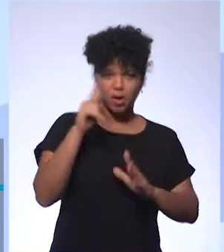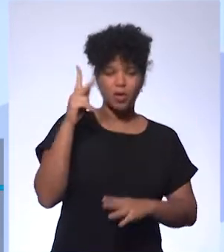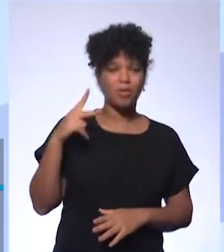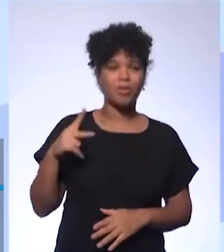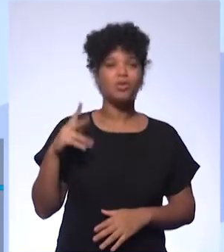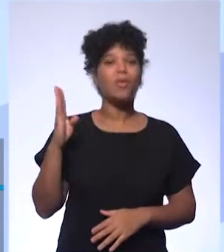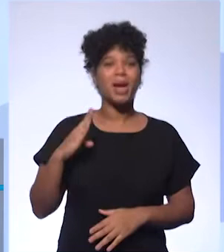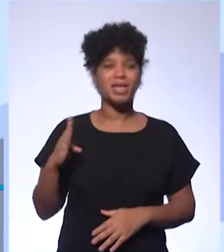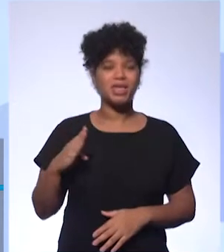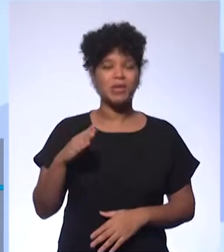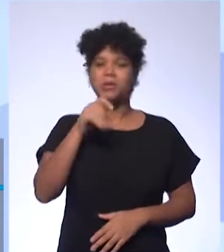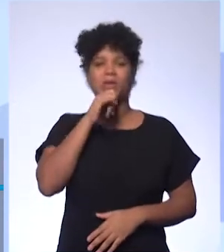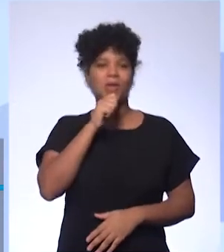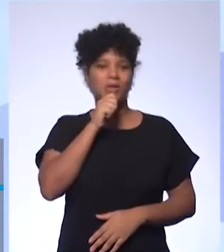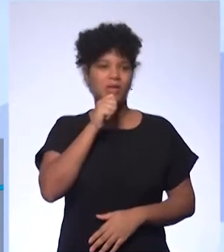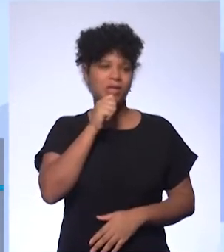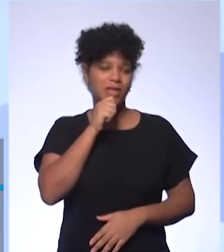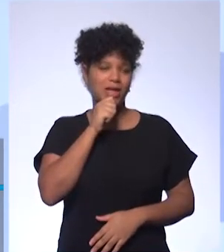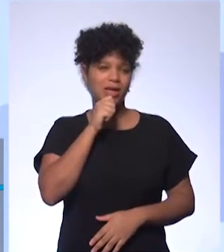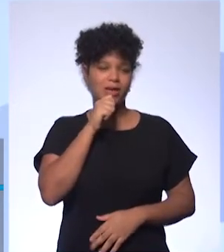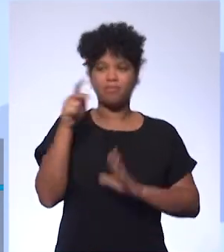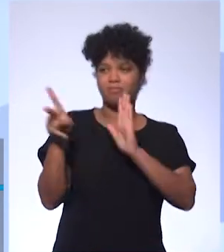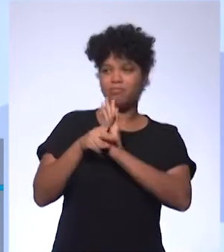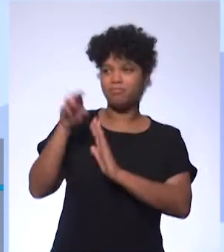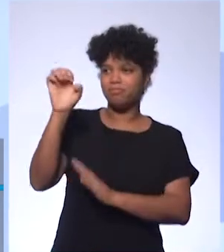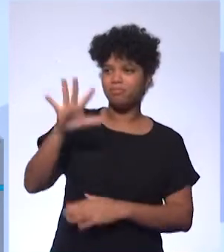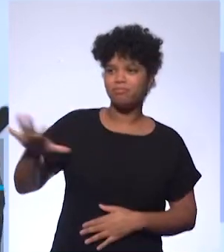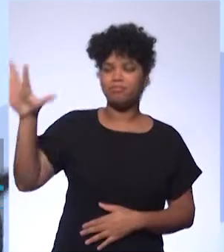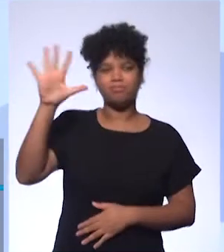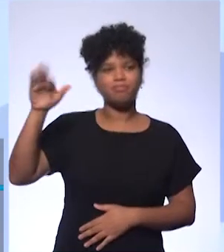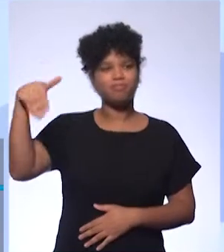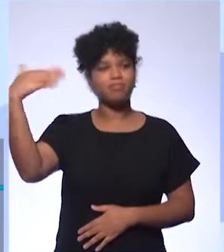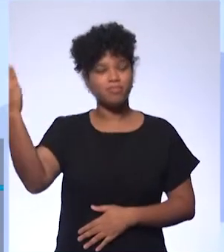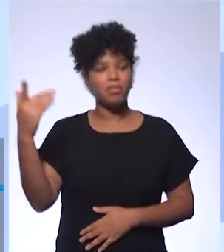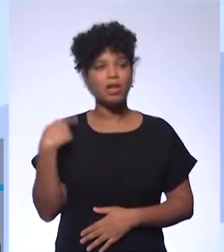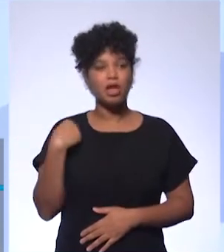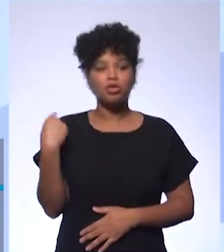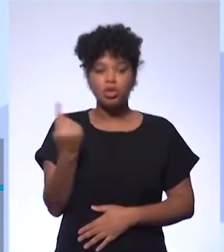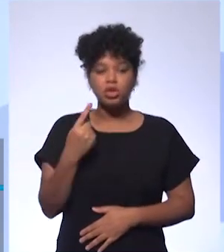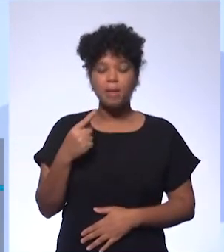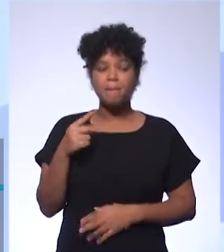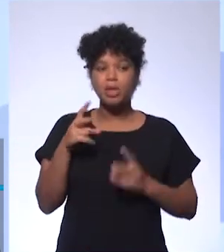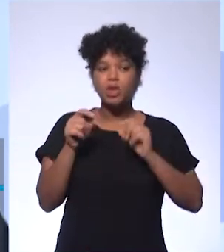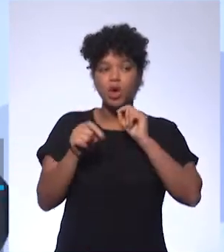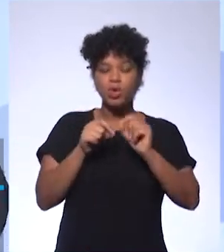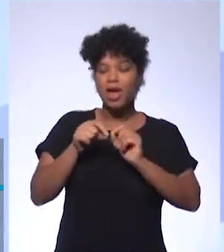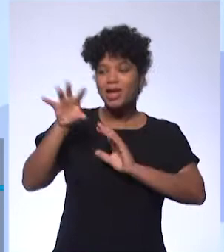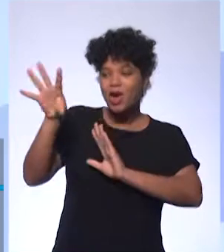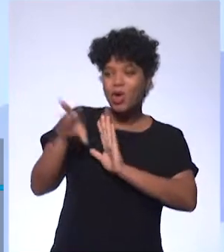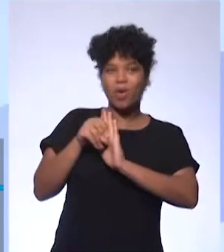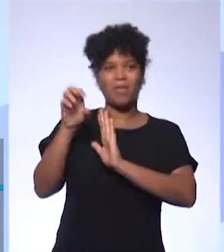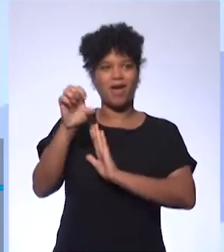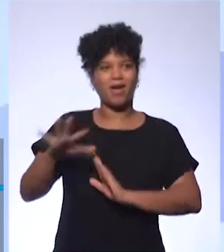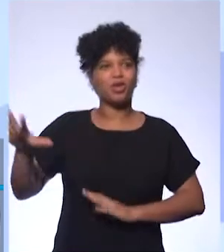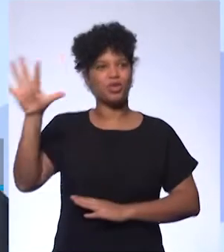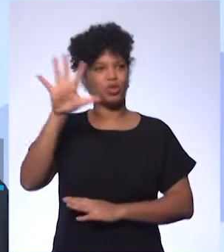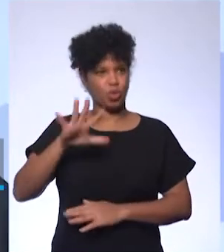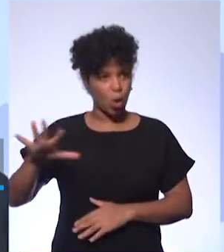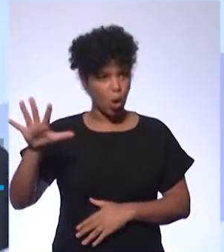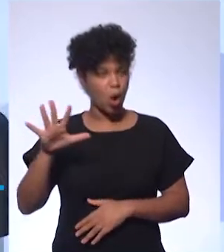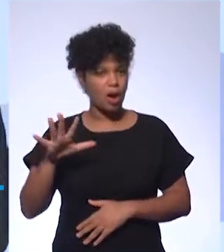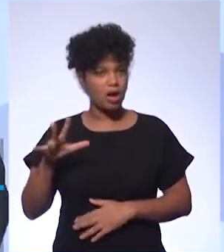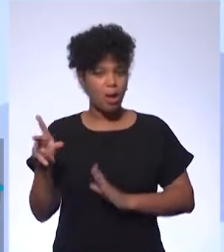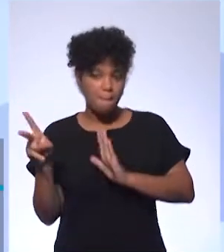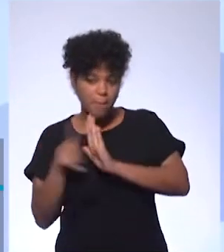da nossa flora, né? Então, você via uma reprodução de um modelo, né, pictórico, né, de um